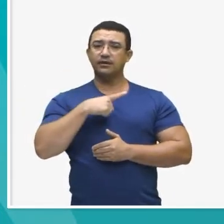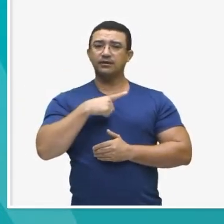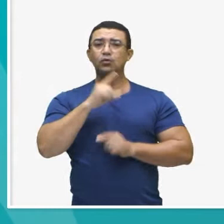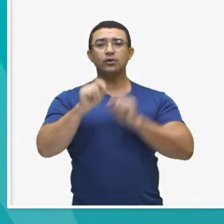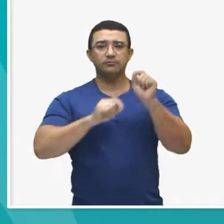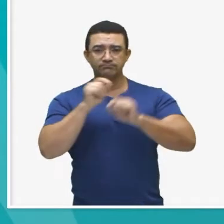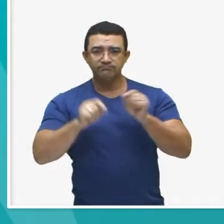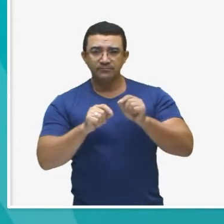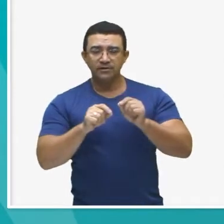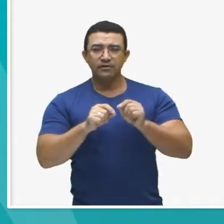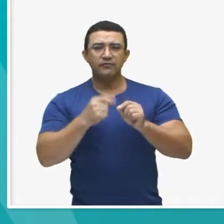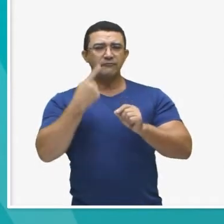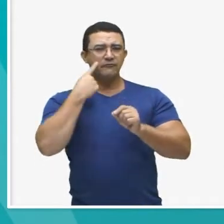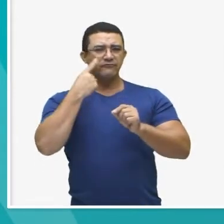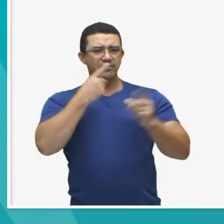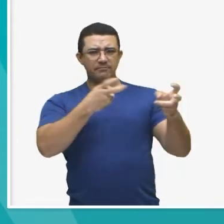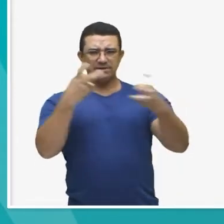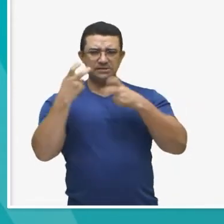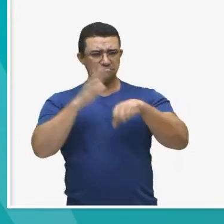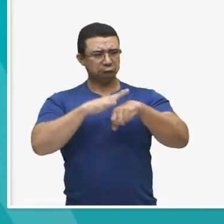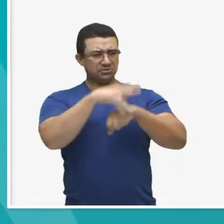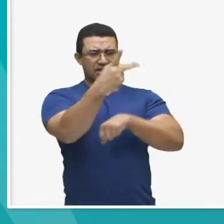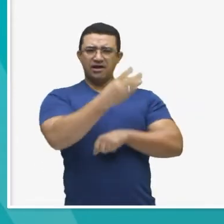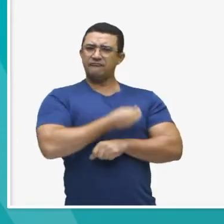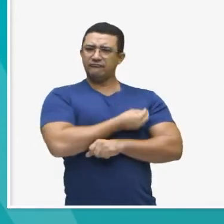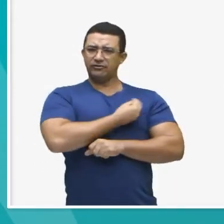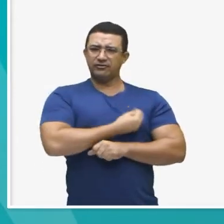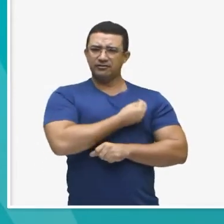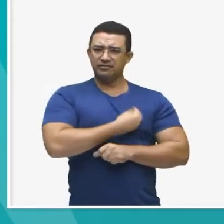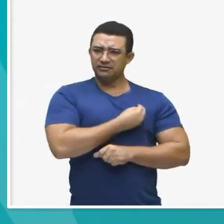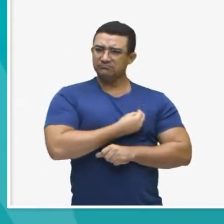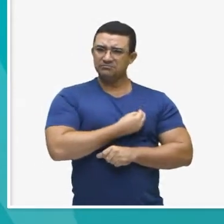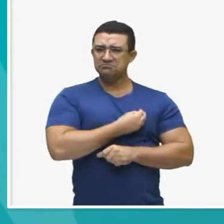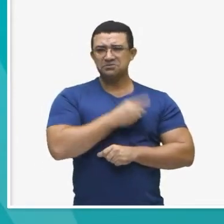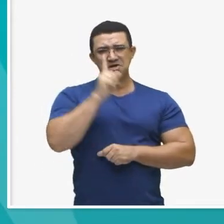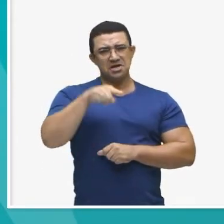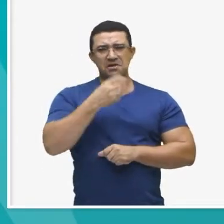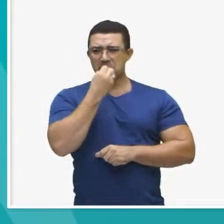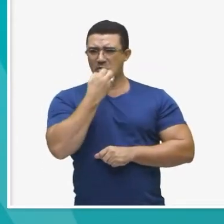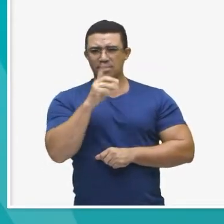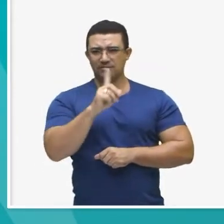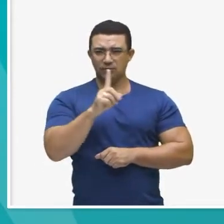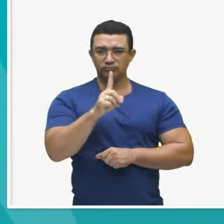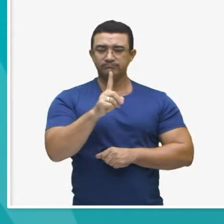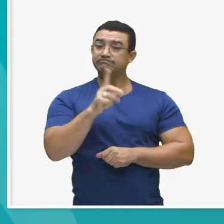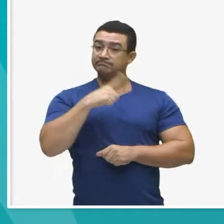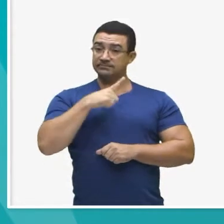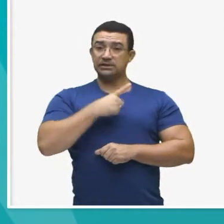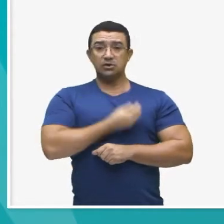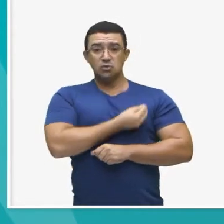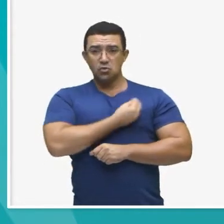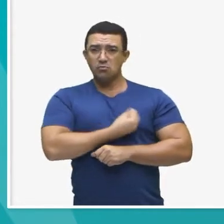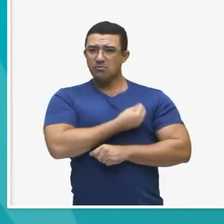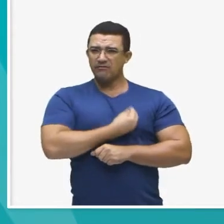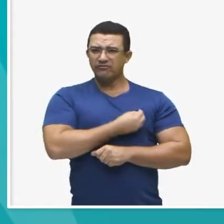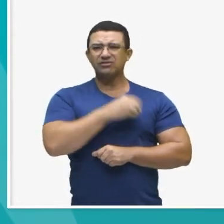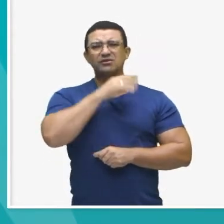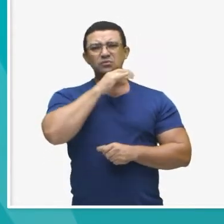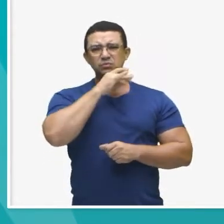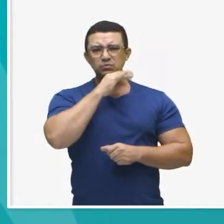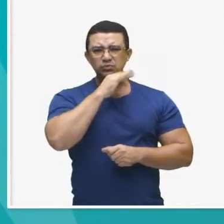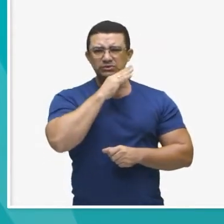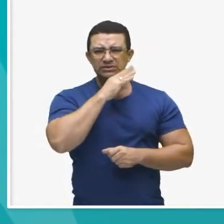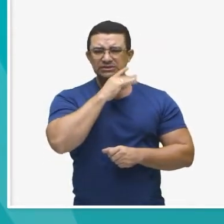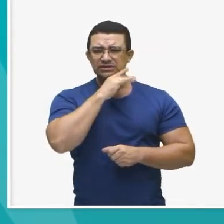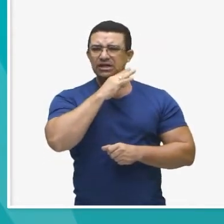vida não era boa, que, na verdade, ela vive numa situação de vida, numa condição de vida muito ruim,